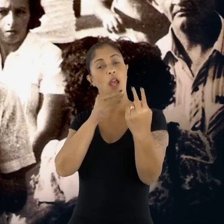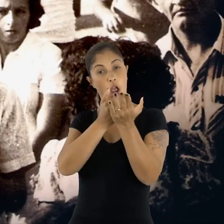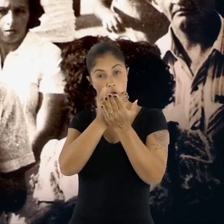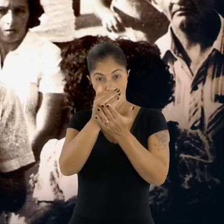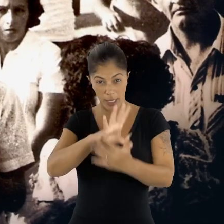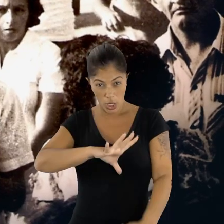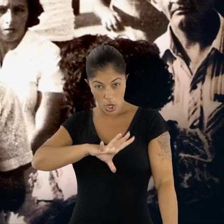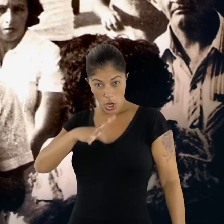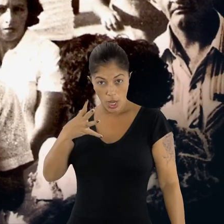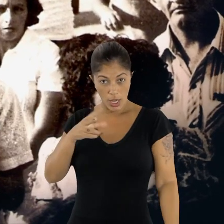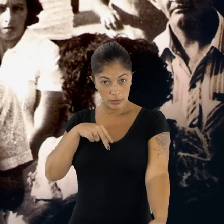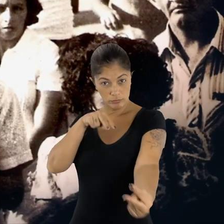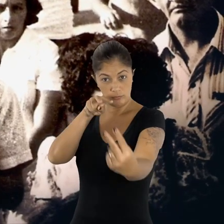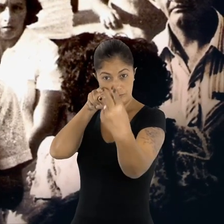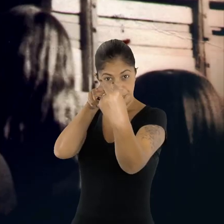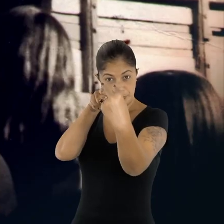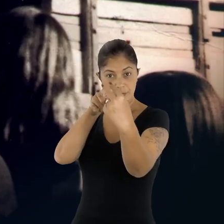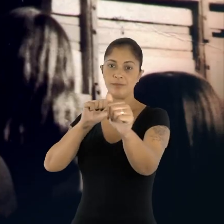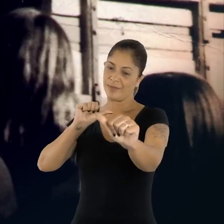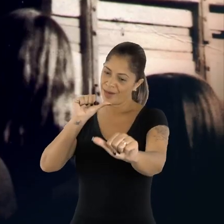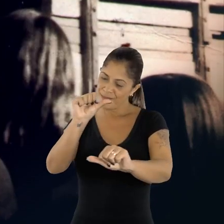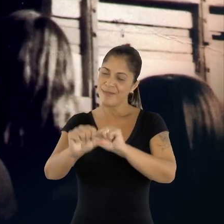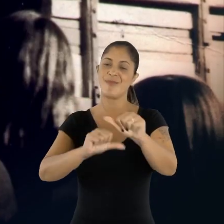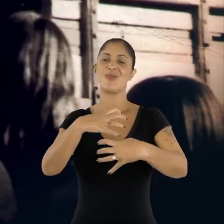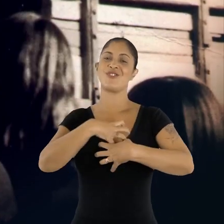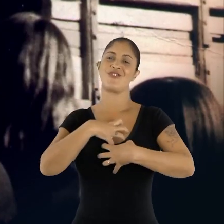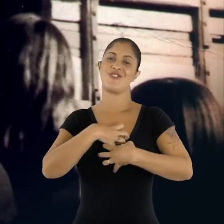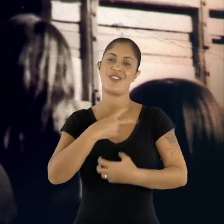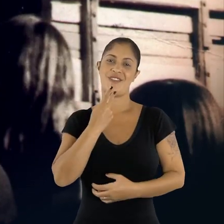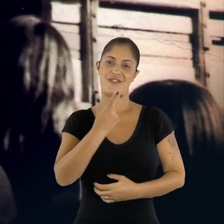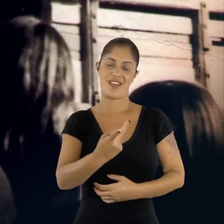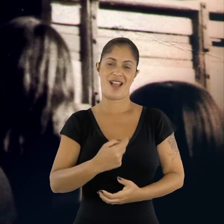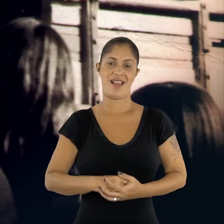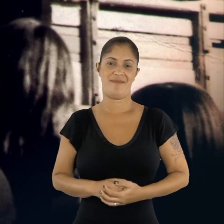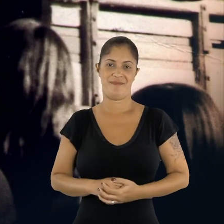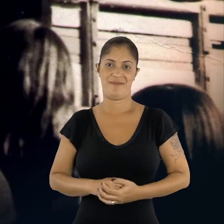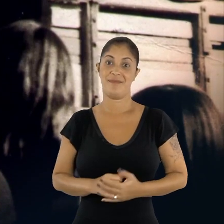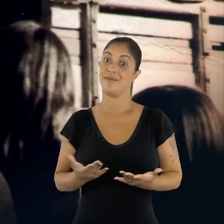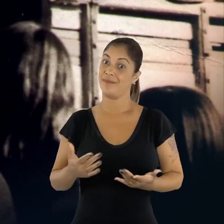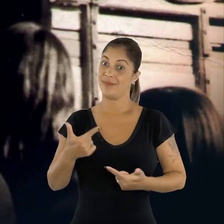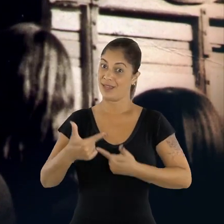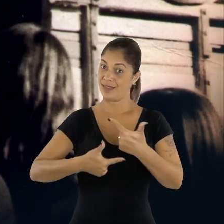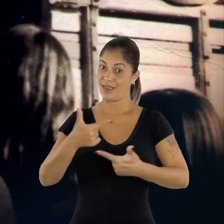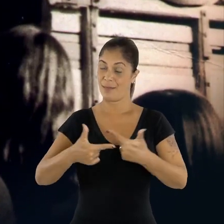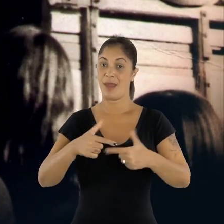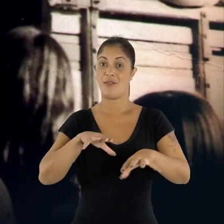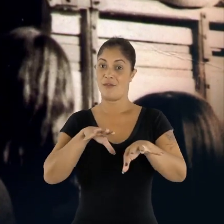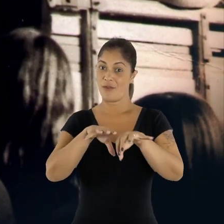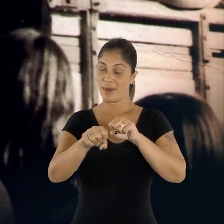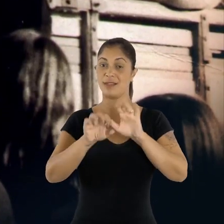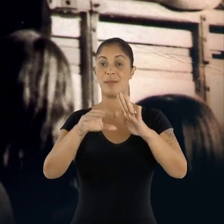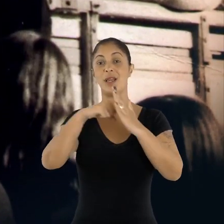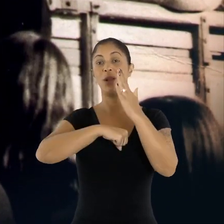da coragem de olhar no olho do outro, mudava o tom da fala. Aí você vai de um trabalho de